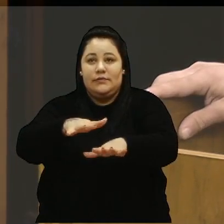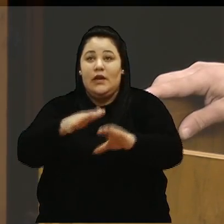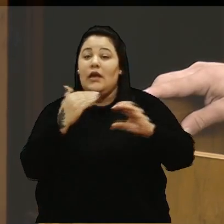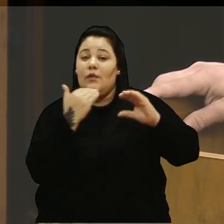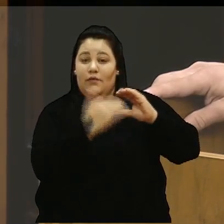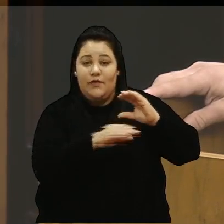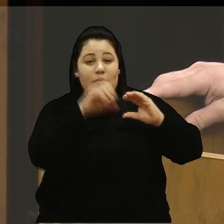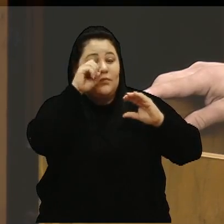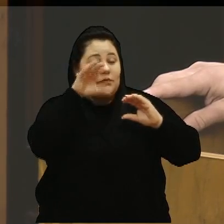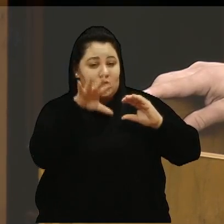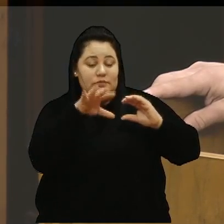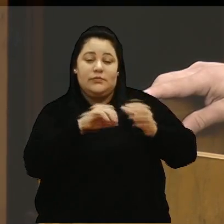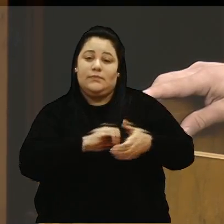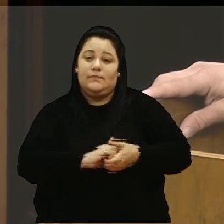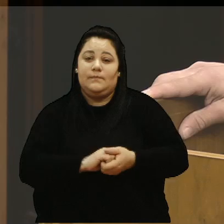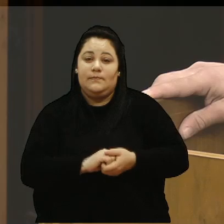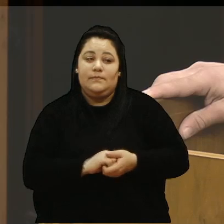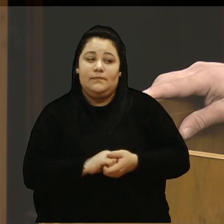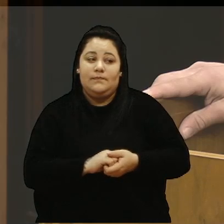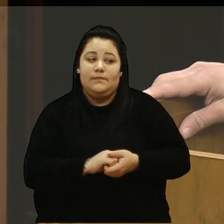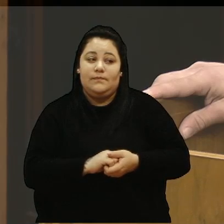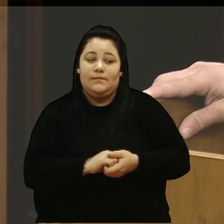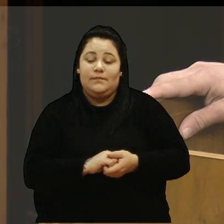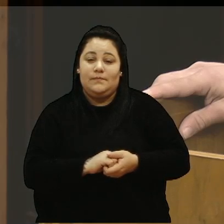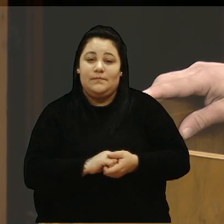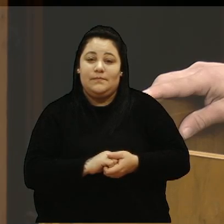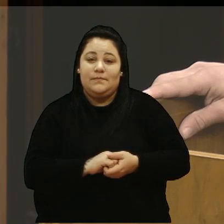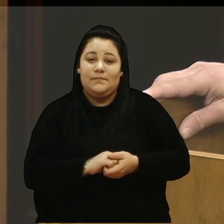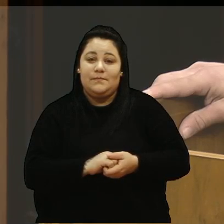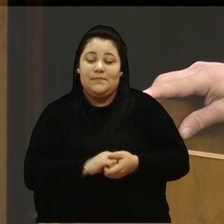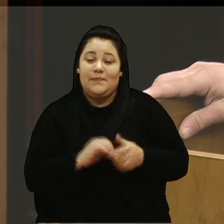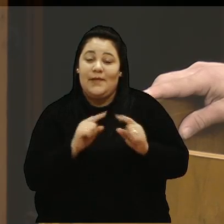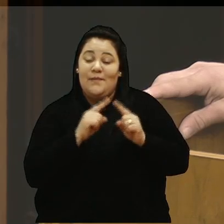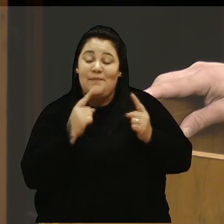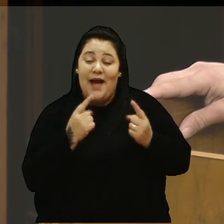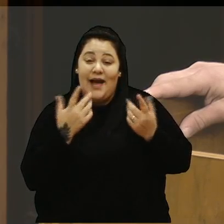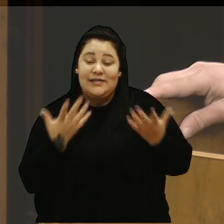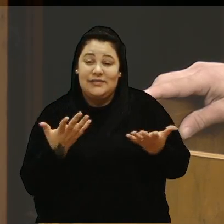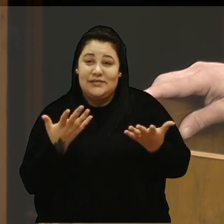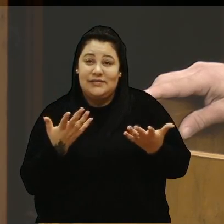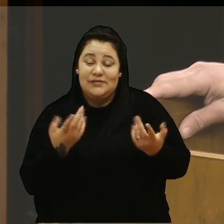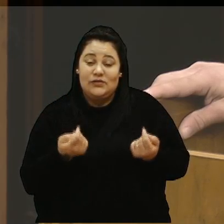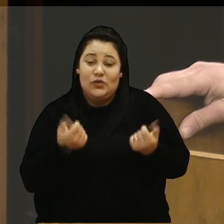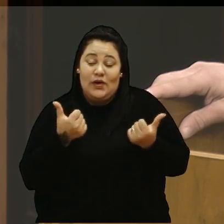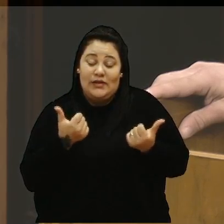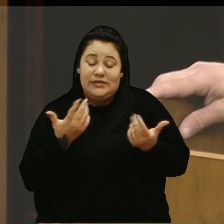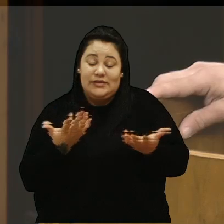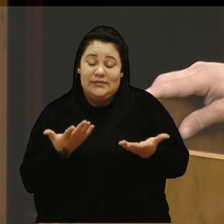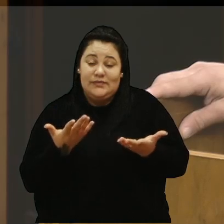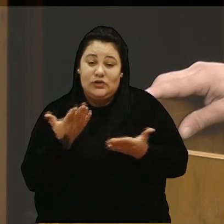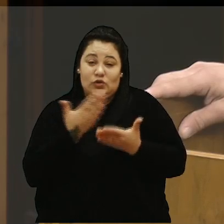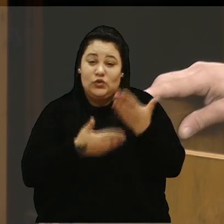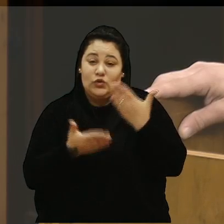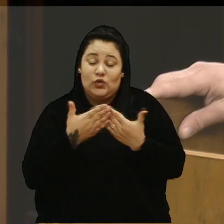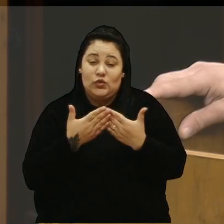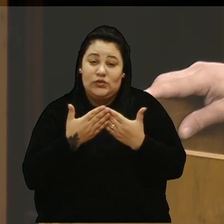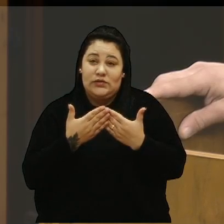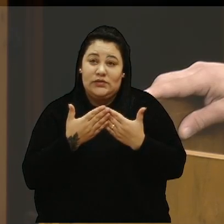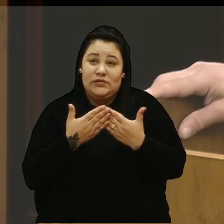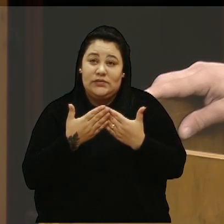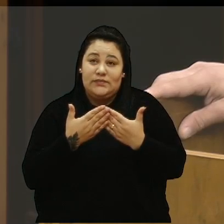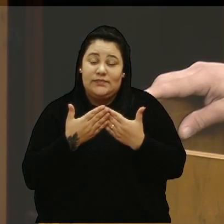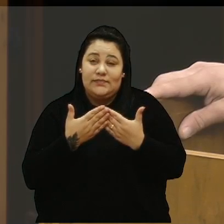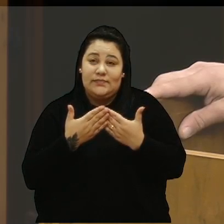atual secretário de trânsito. No entanto, de praticamente todas as solicitações que eu faço,